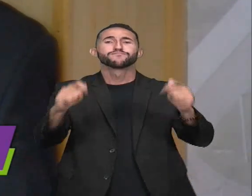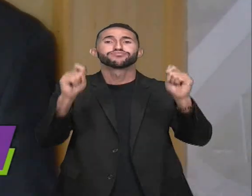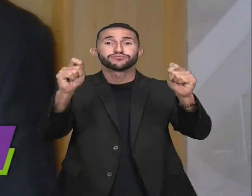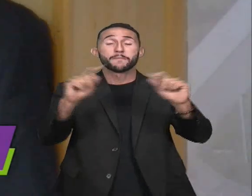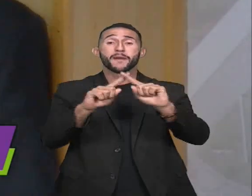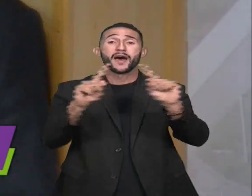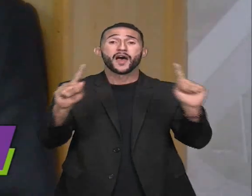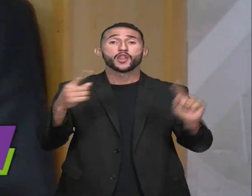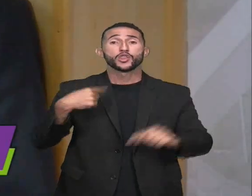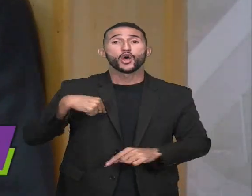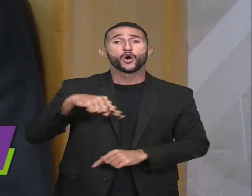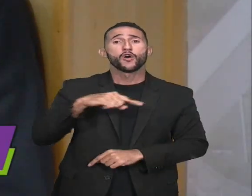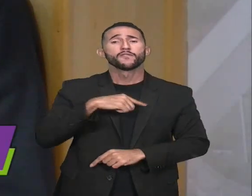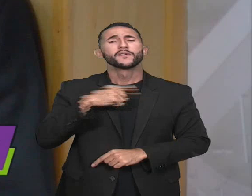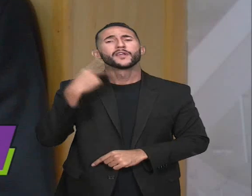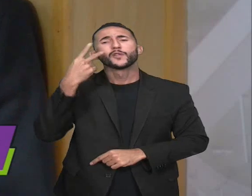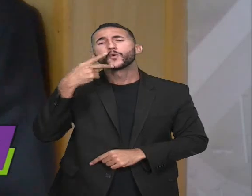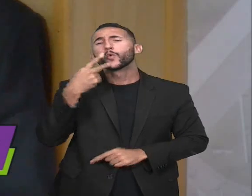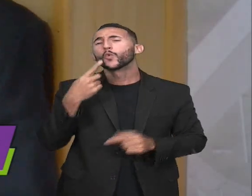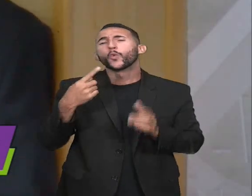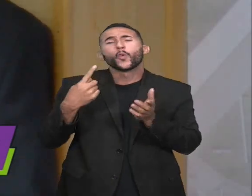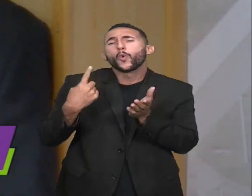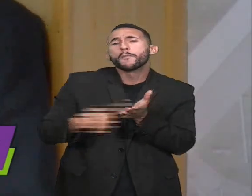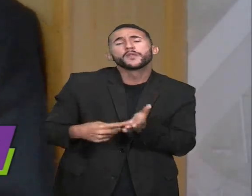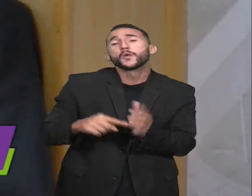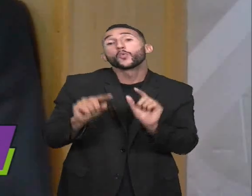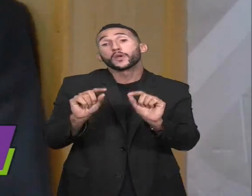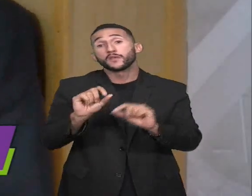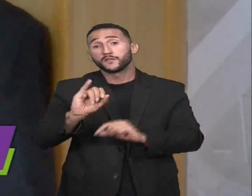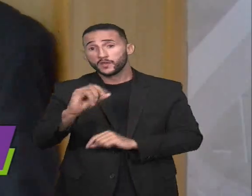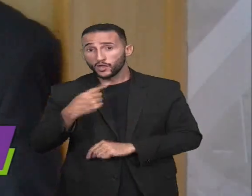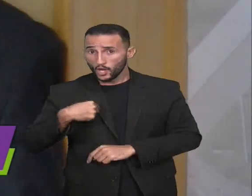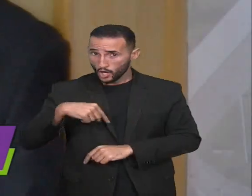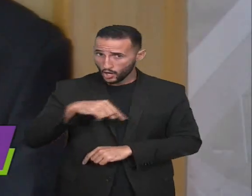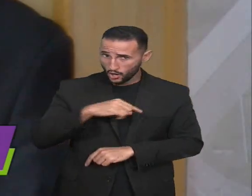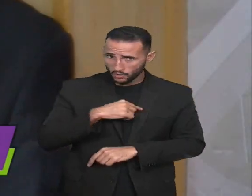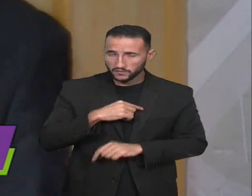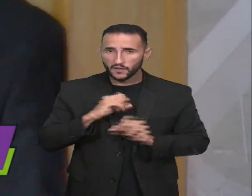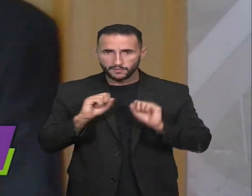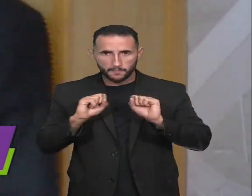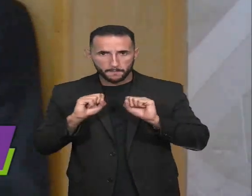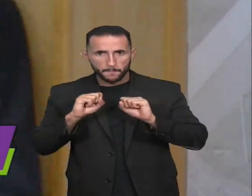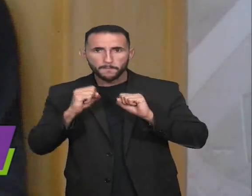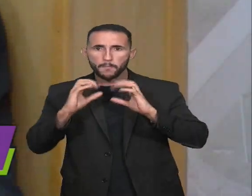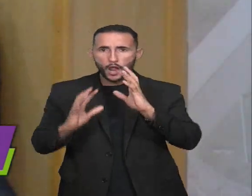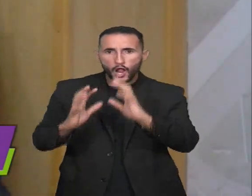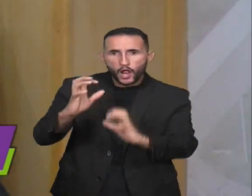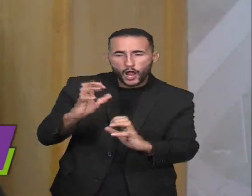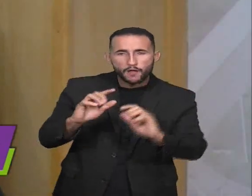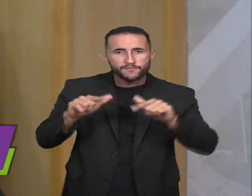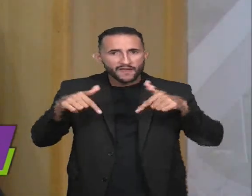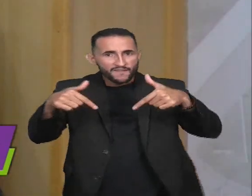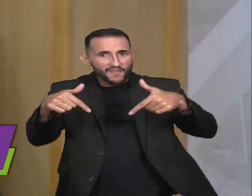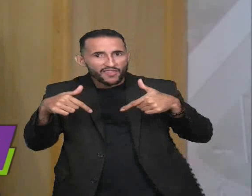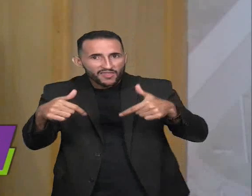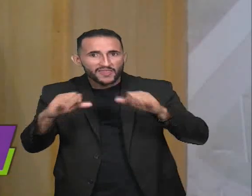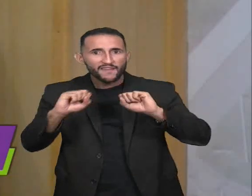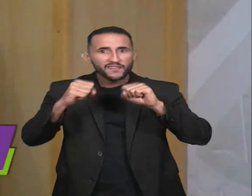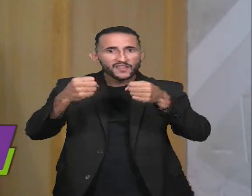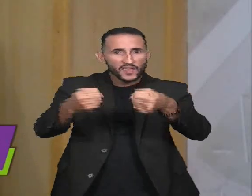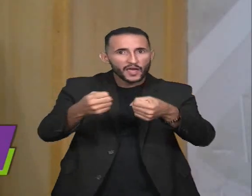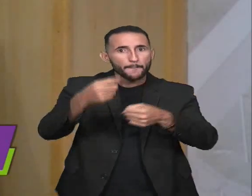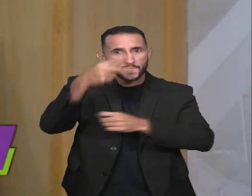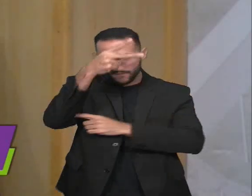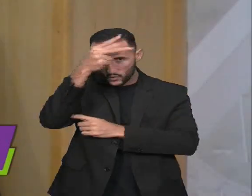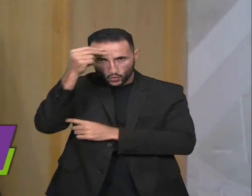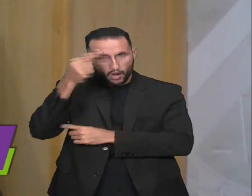vereadores tudo que aquilo que for para brigar pelo Município pode contar com a gente os deputados sempre estão recebendo reivindicações